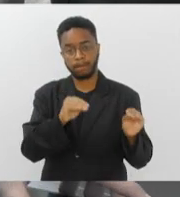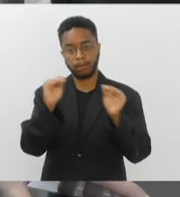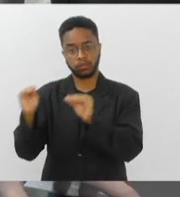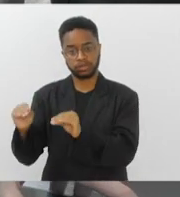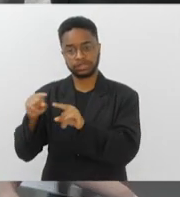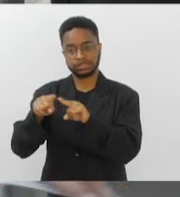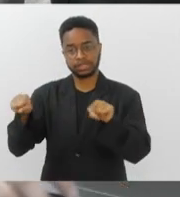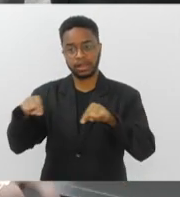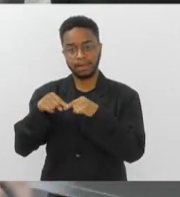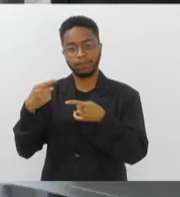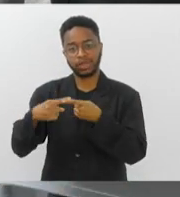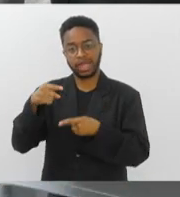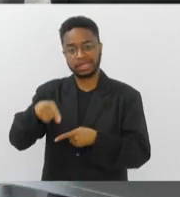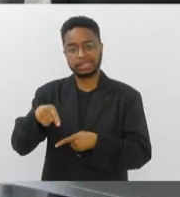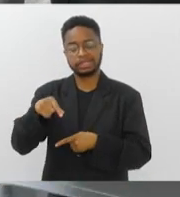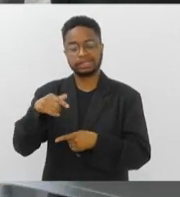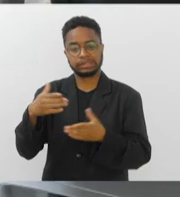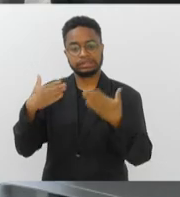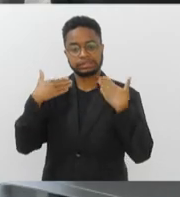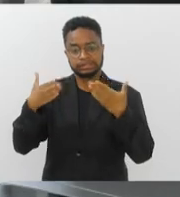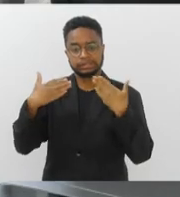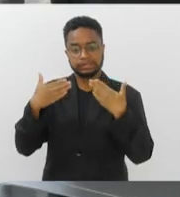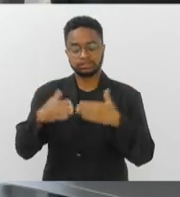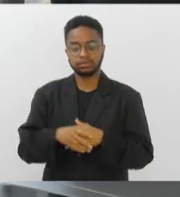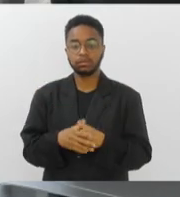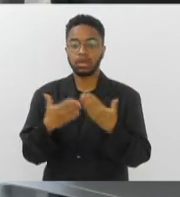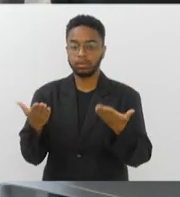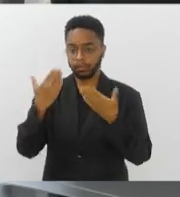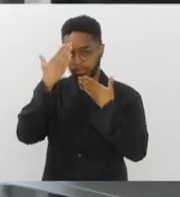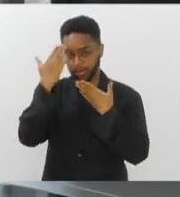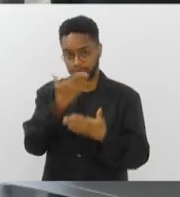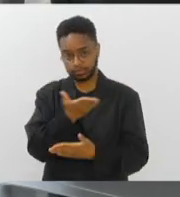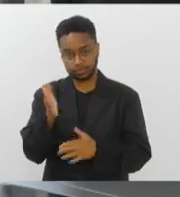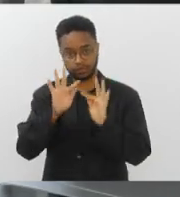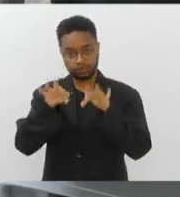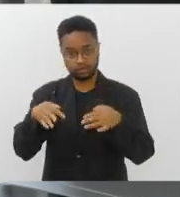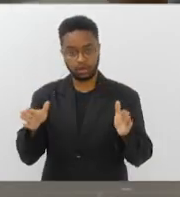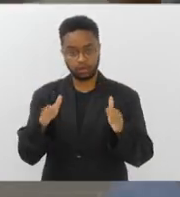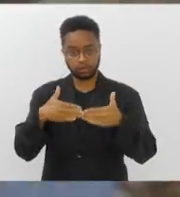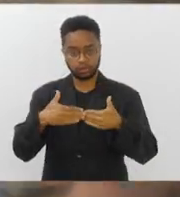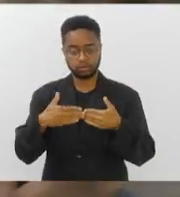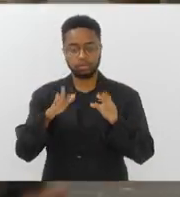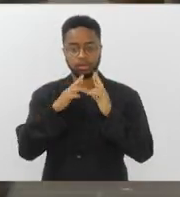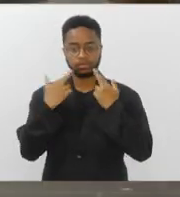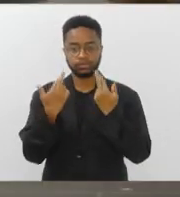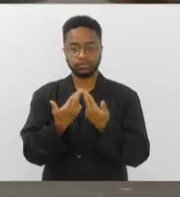Porque essa está quente. Então, agradeço a todos. Está encerrada a sessão.